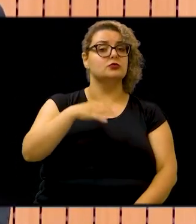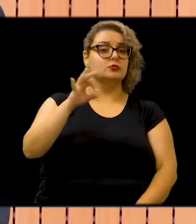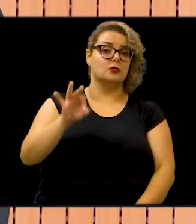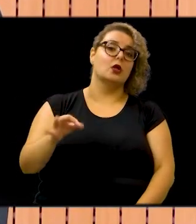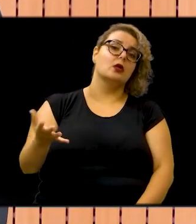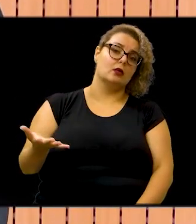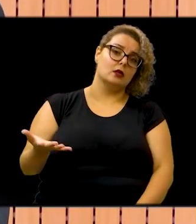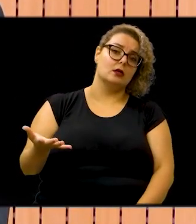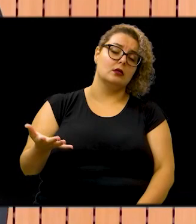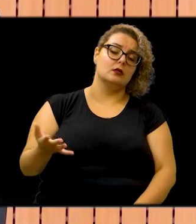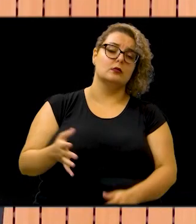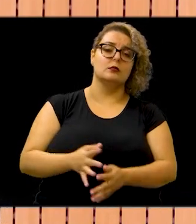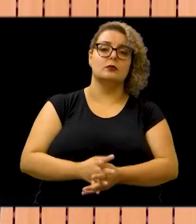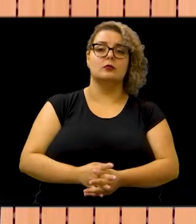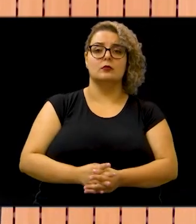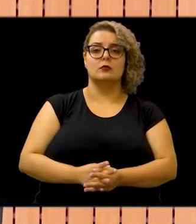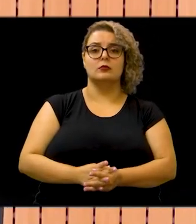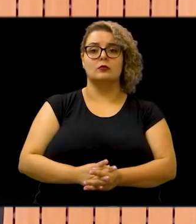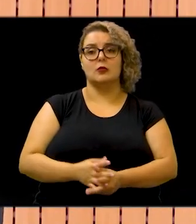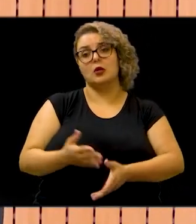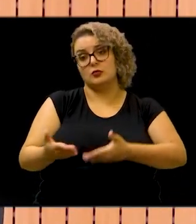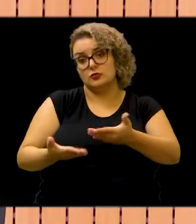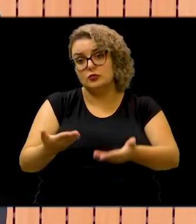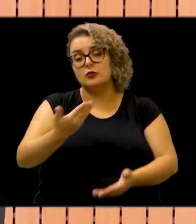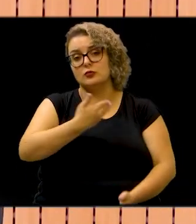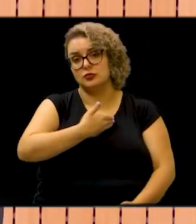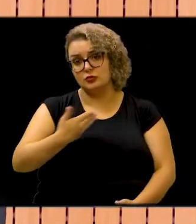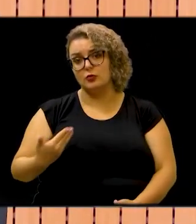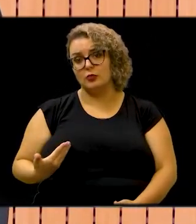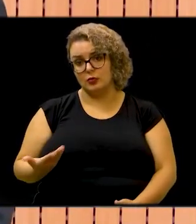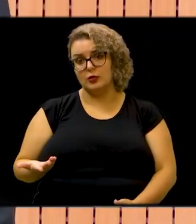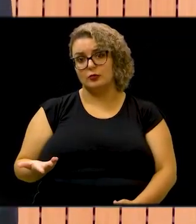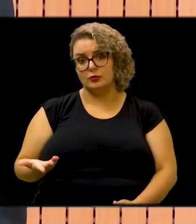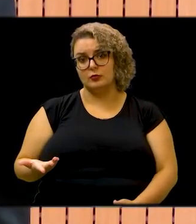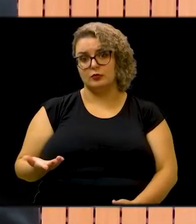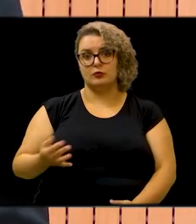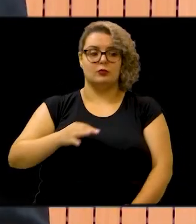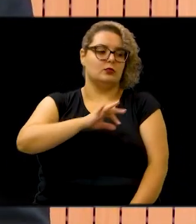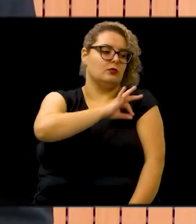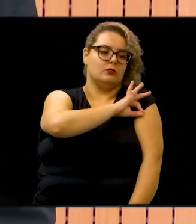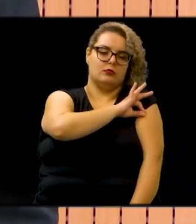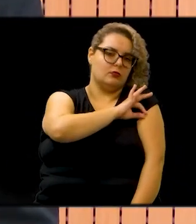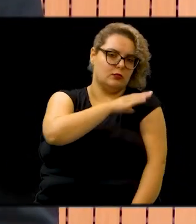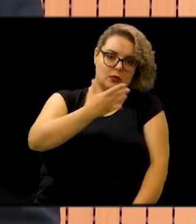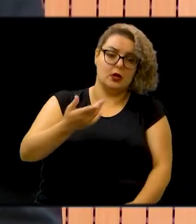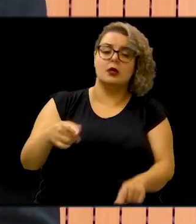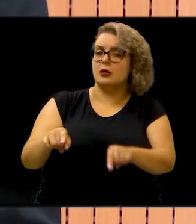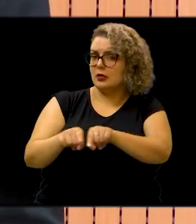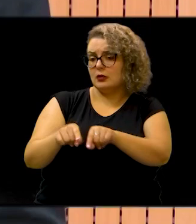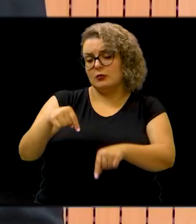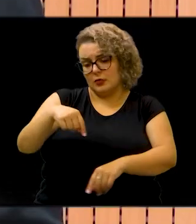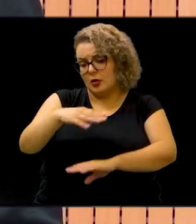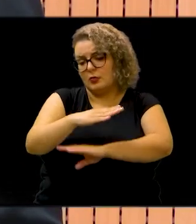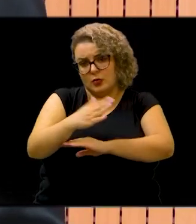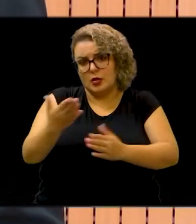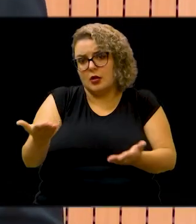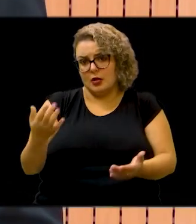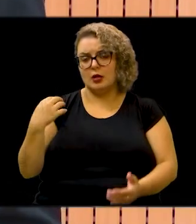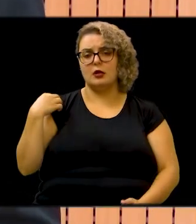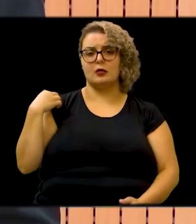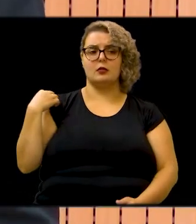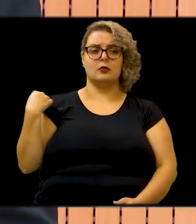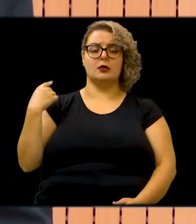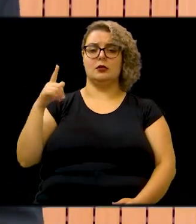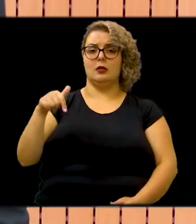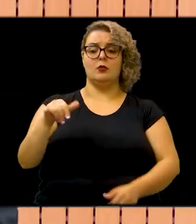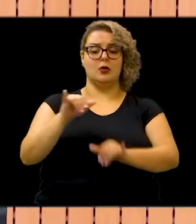maneira adequada pelo serviço público, pela prefeitura, inclusive por essa casa,